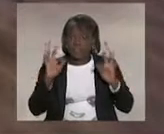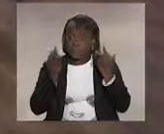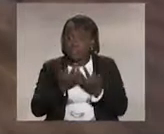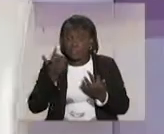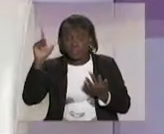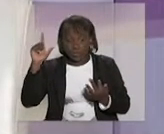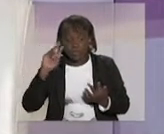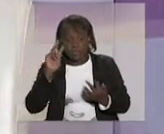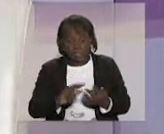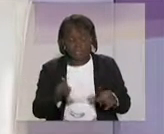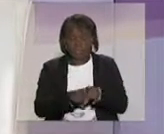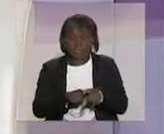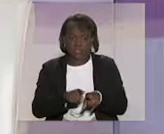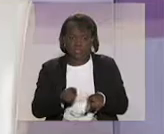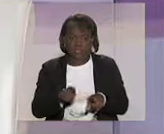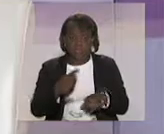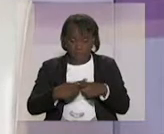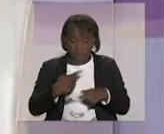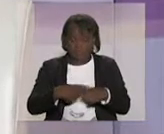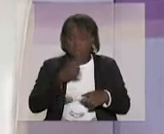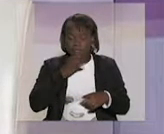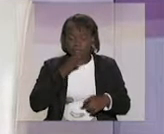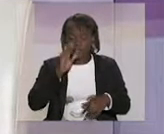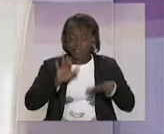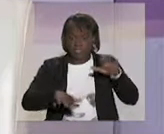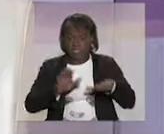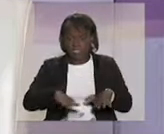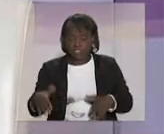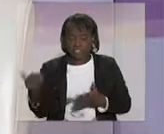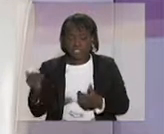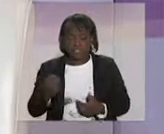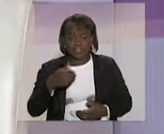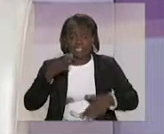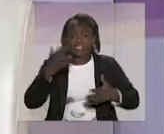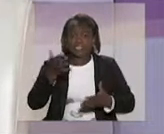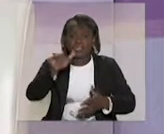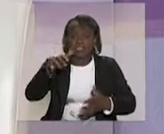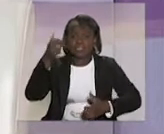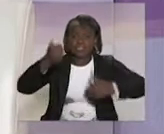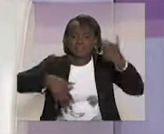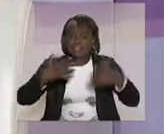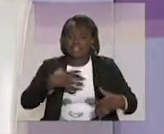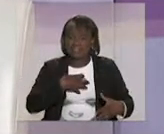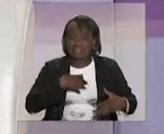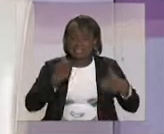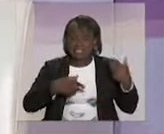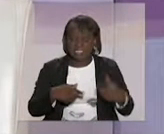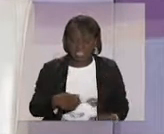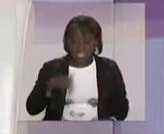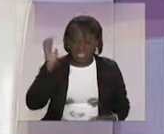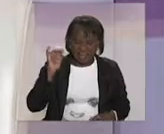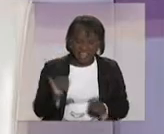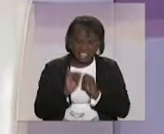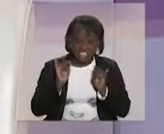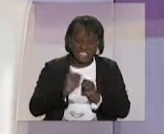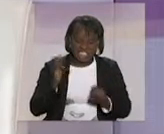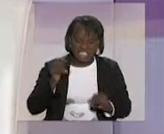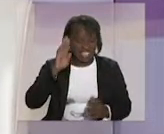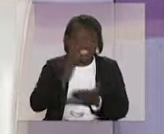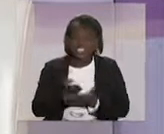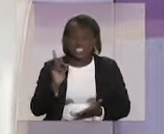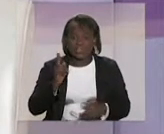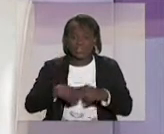nessa situação, né? Porque mesmo quando as crianças, adolescentes tentam às vezes falar sobre esse assunto com alguém, elas não são levadas a sério porque, por se